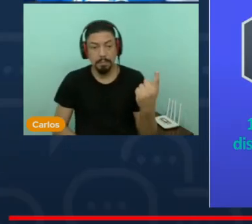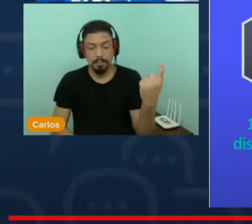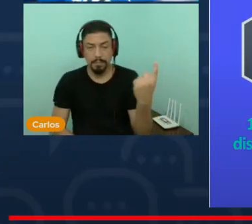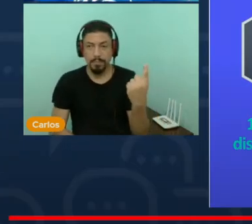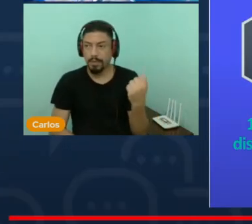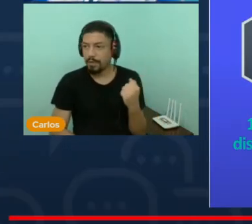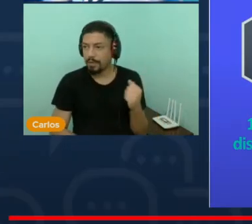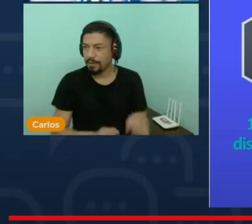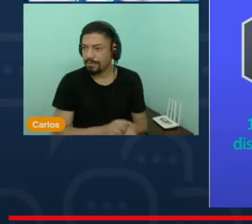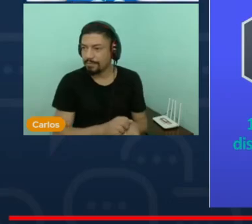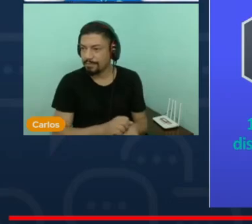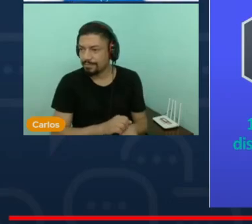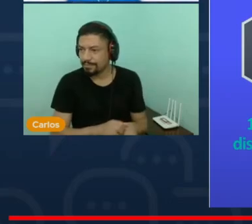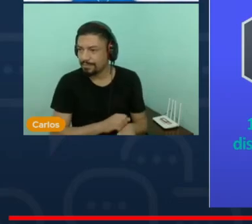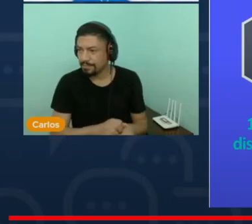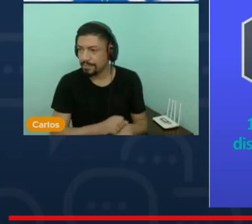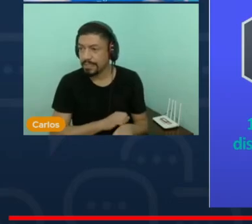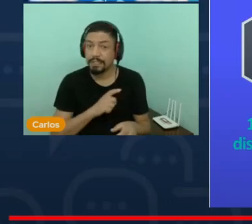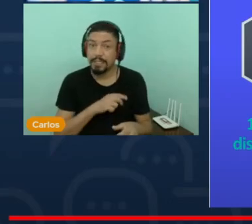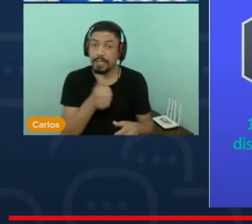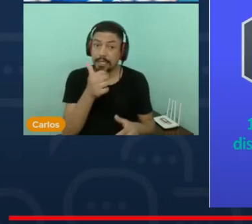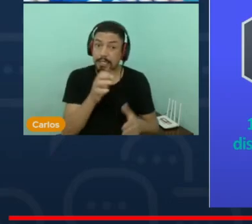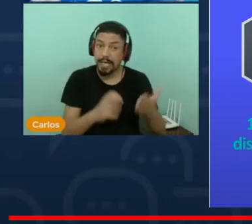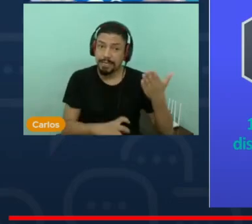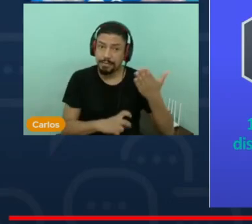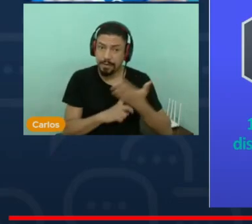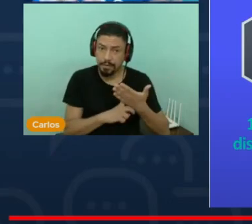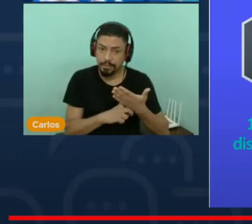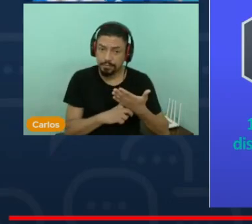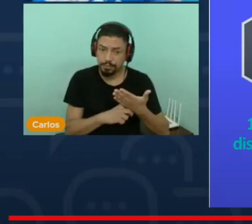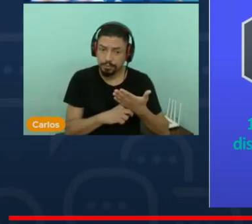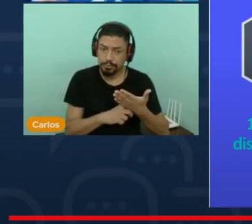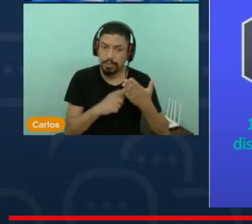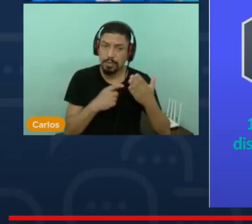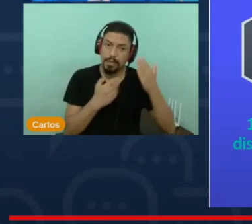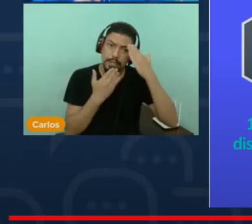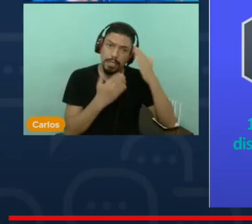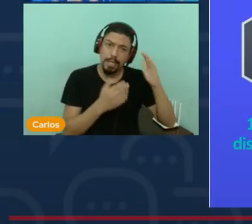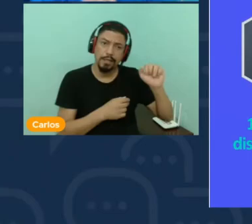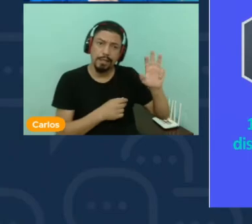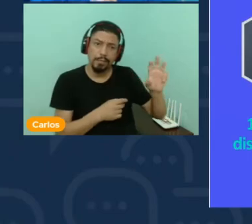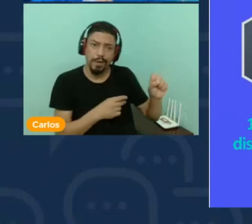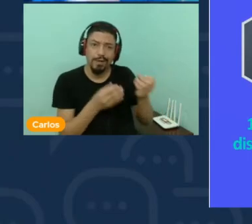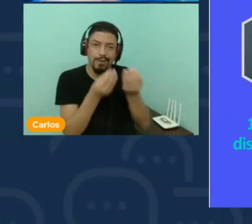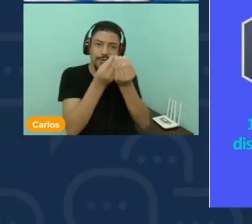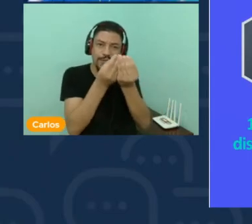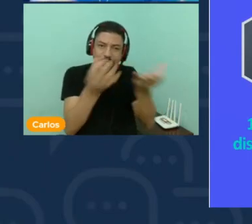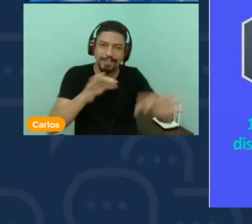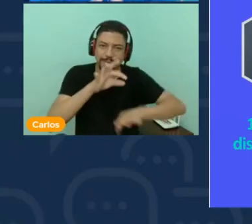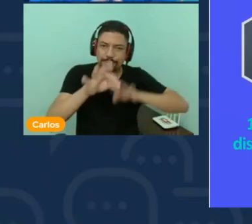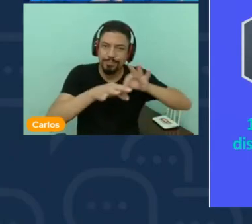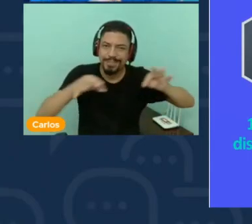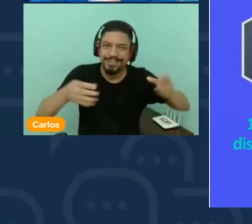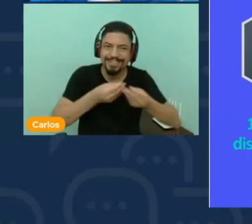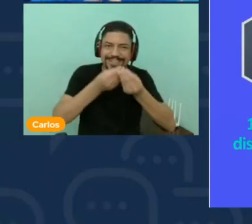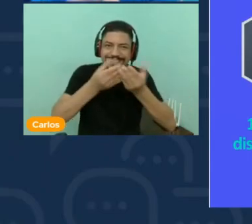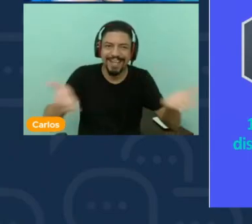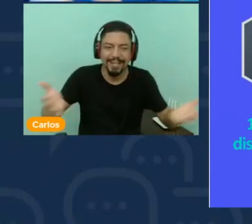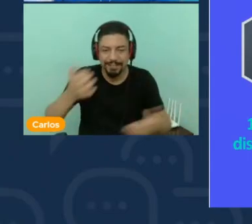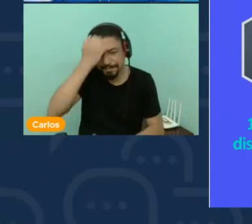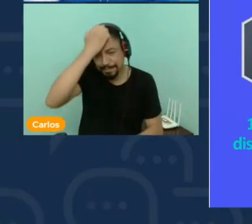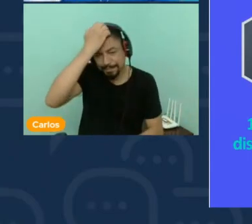Queremos. Então, são 10 vouchers que eu agradeço, inclusive, a AWS conseguiu esses vouchers para fazer parte do